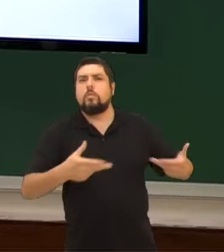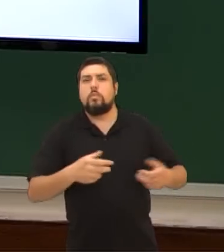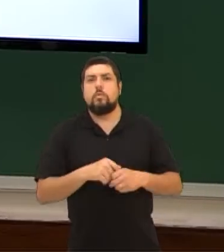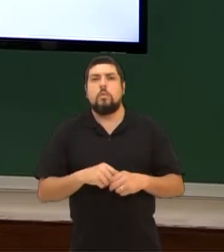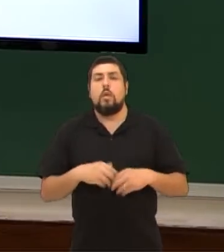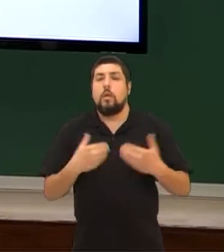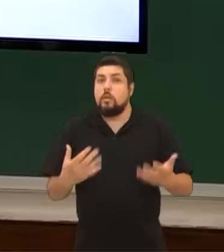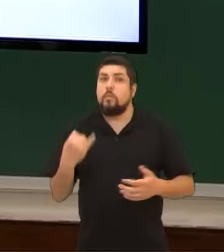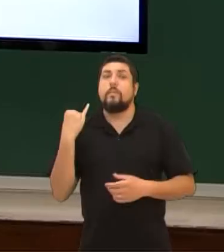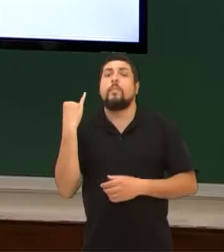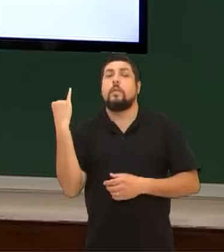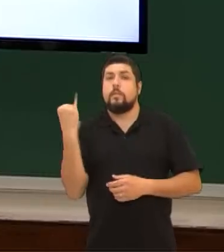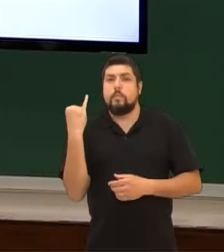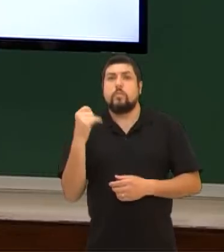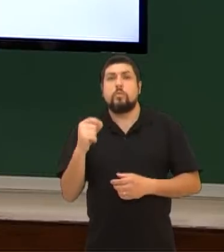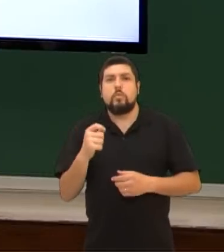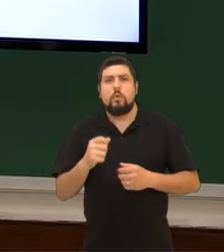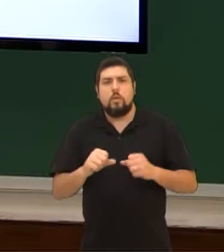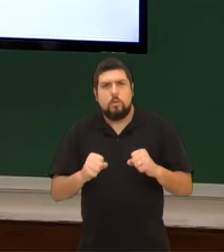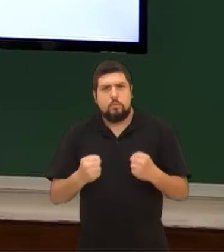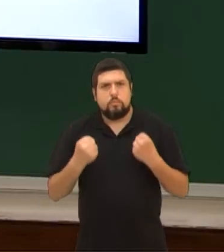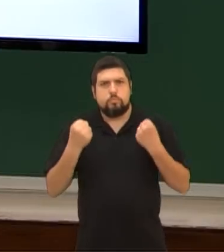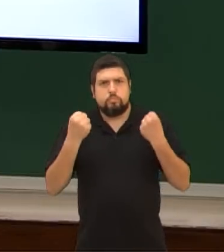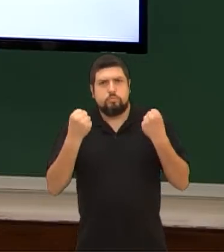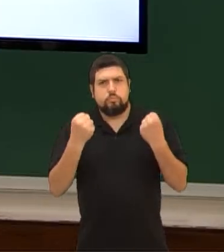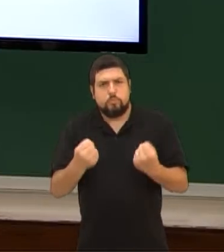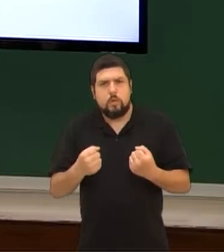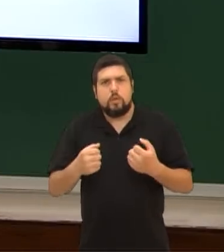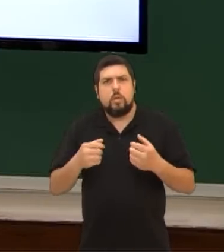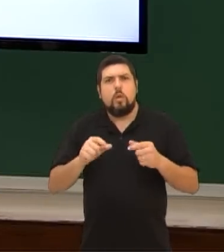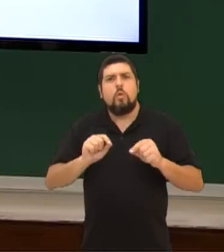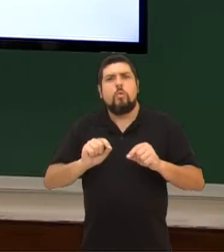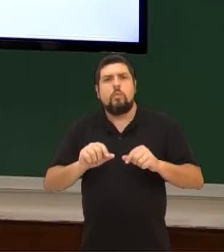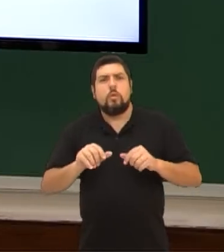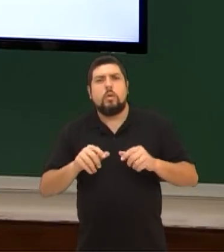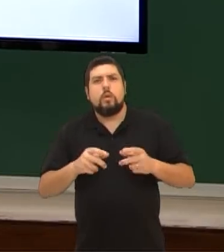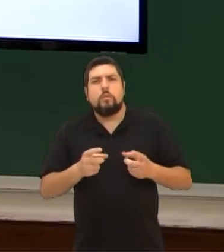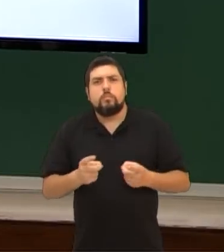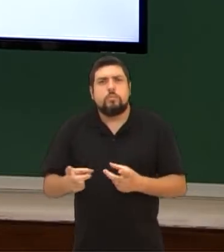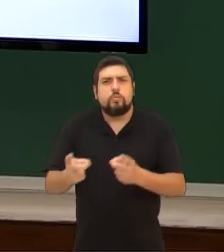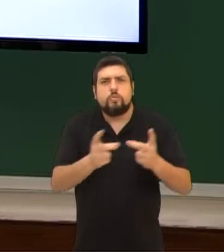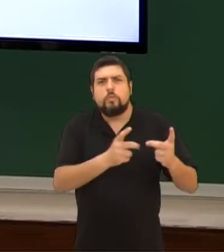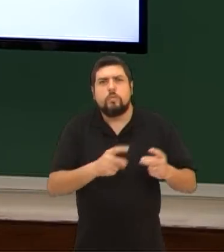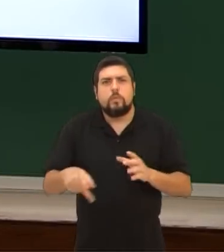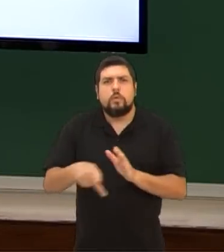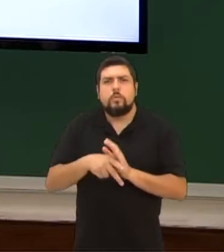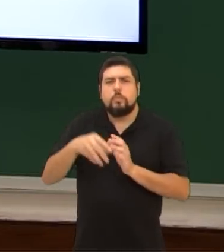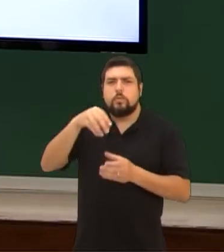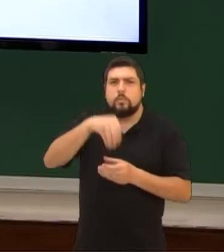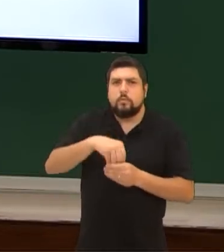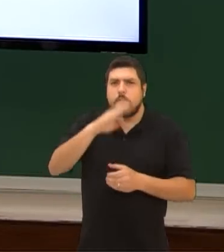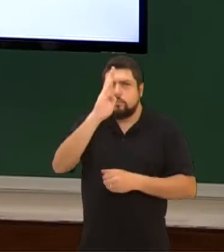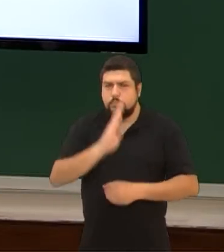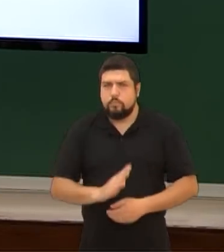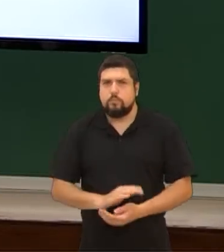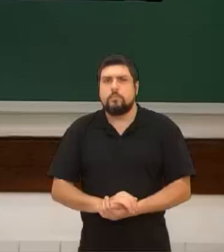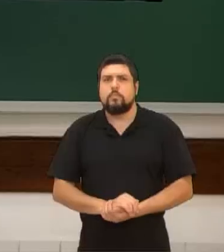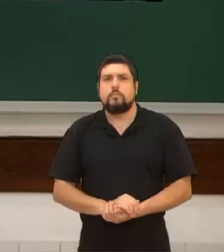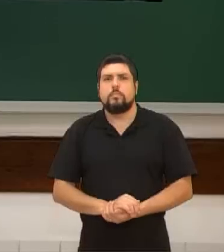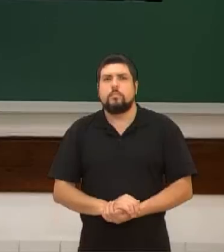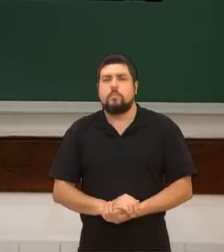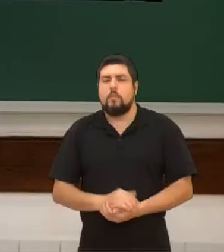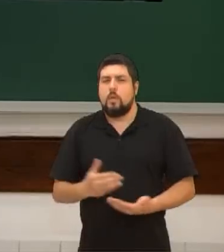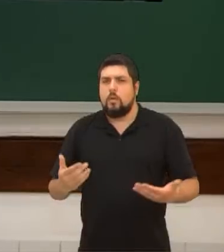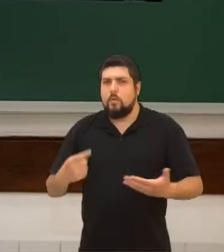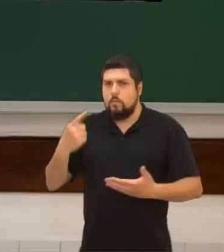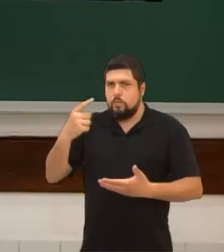economia que houvesse o fortalecimento do mercado de consumo interno. Vamos para uma primeira atividade? Trago aqui